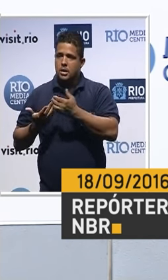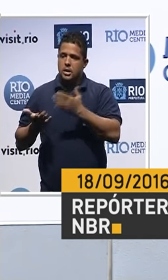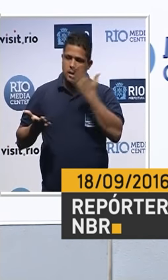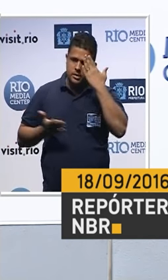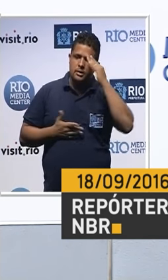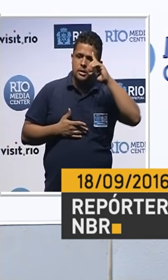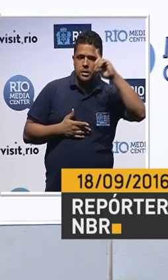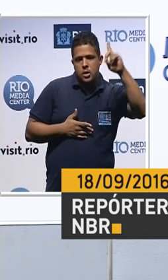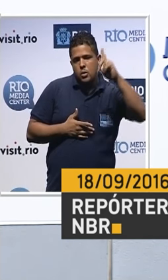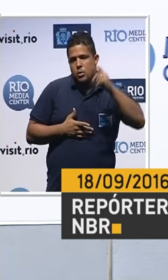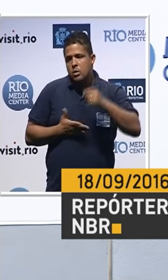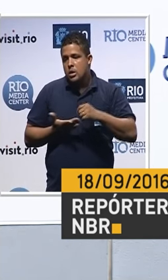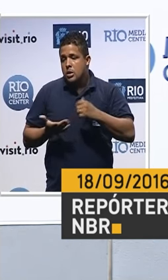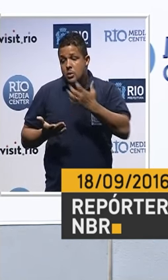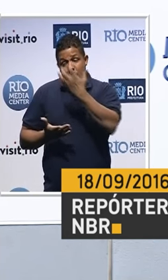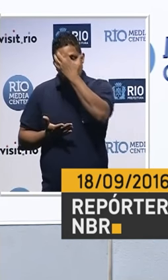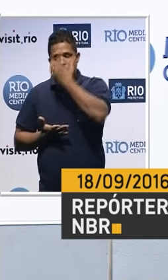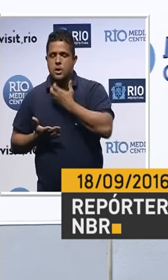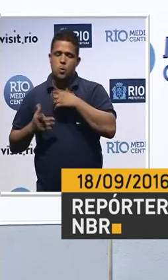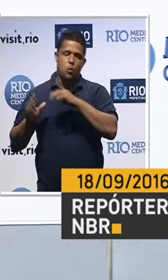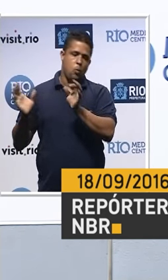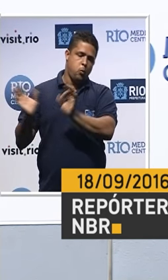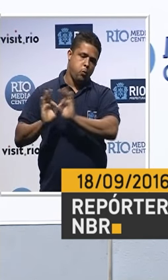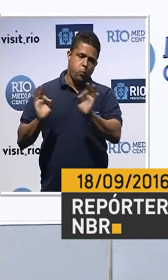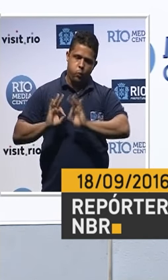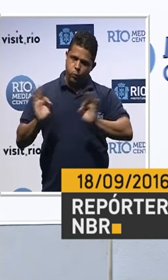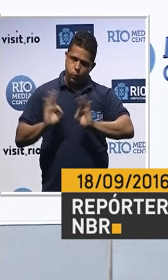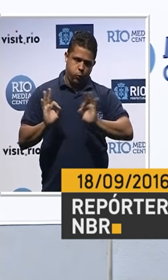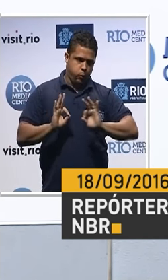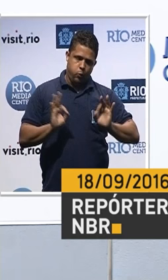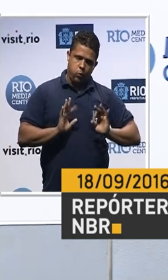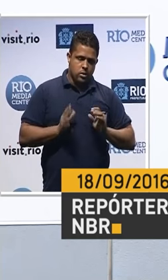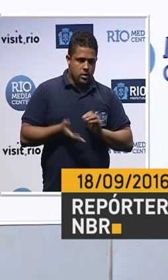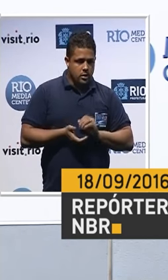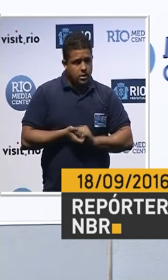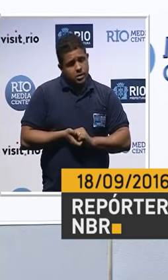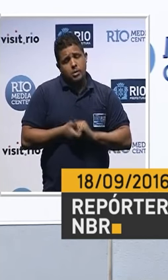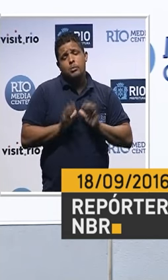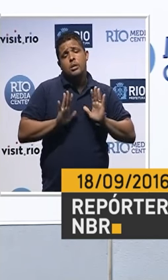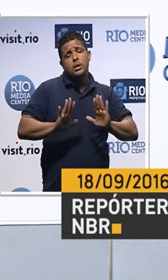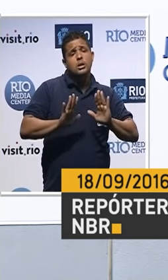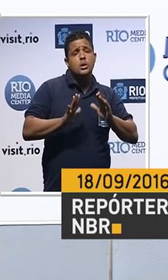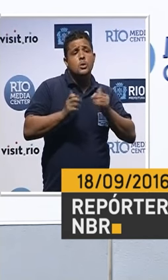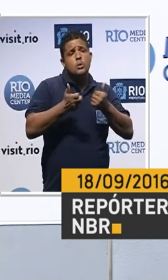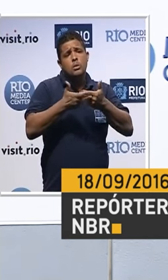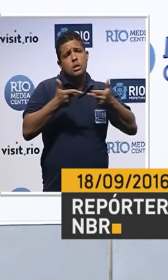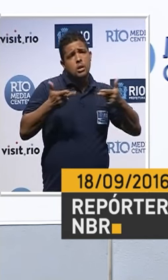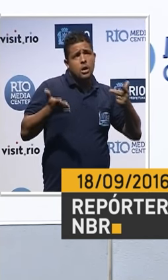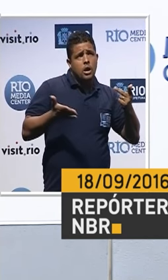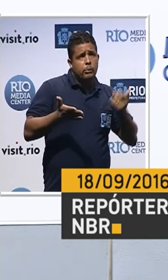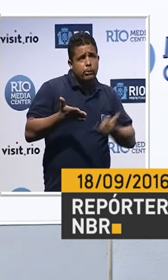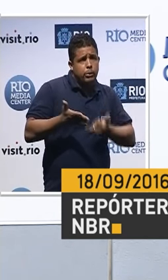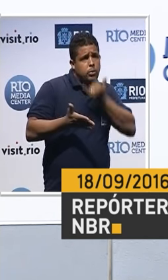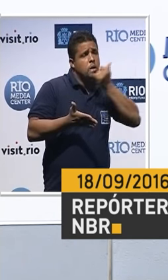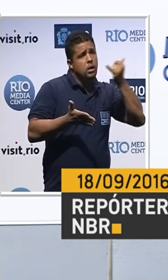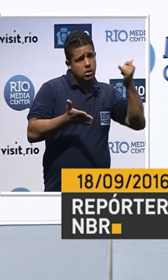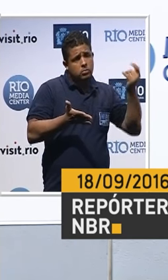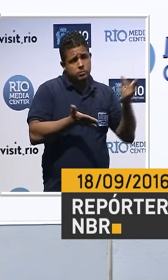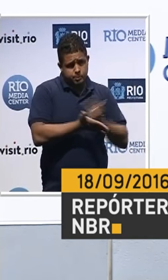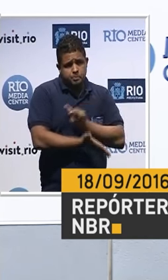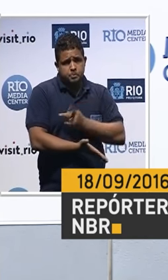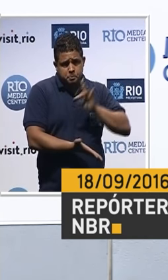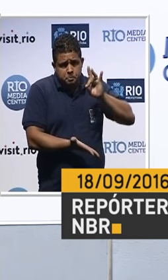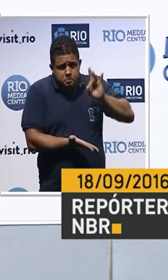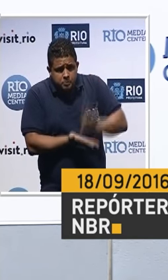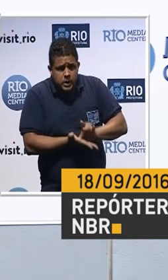Deus, não teve maiores problemas. Esse é um fato, eu digo, essa é uma fatalidade, e